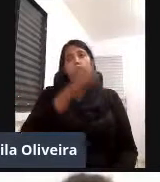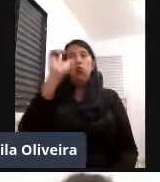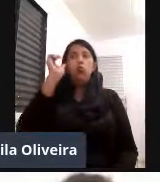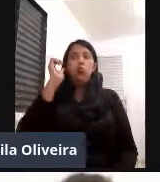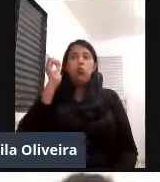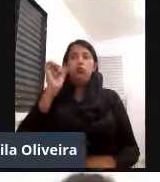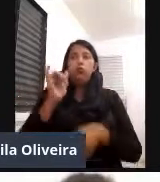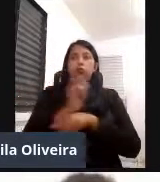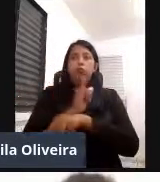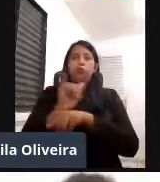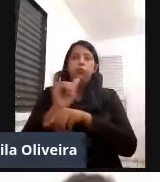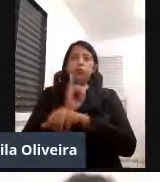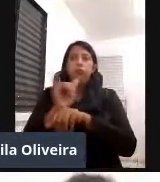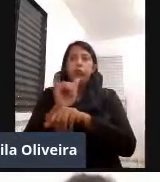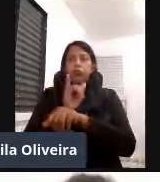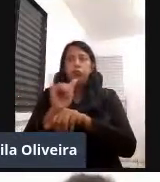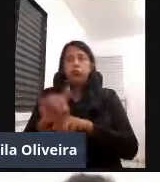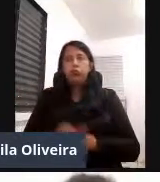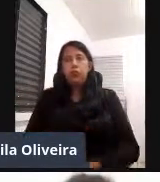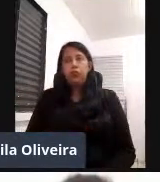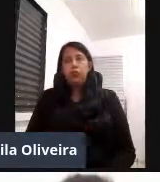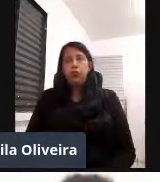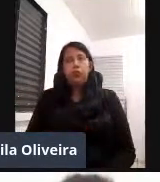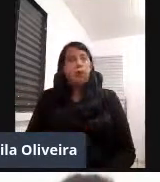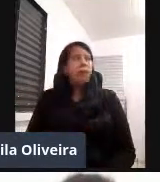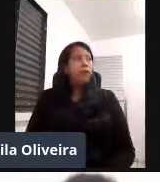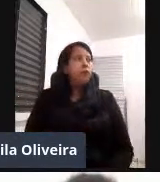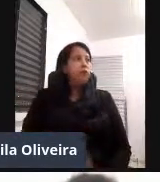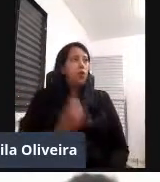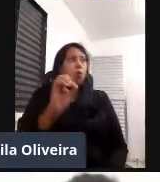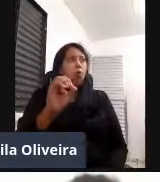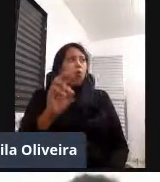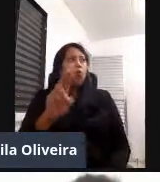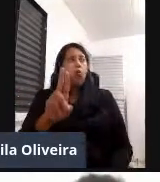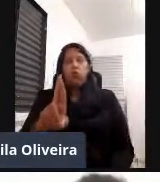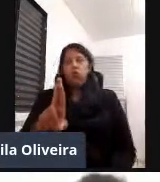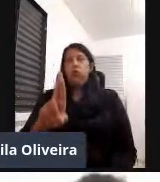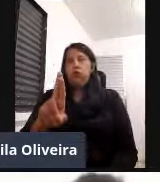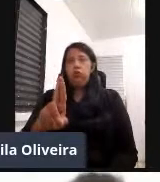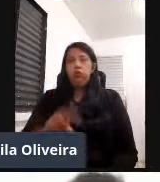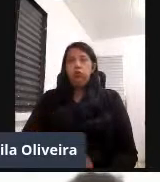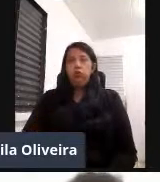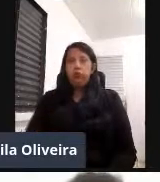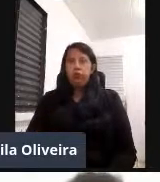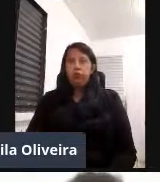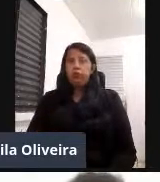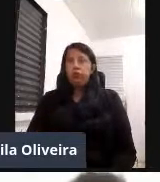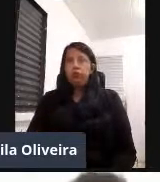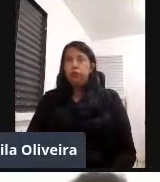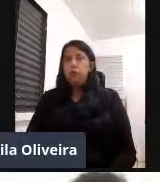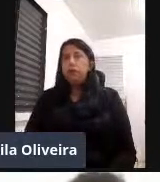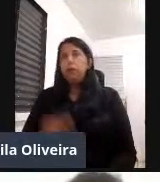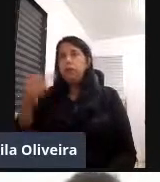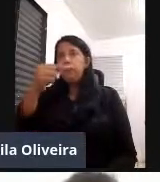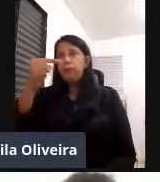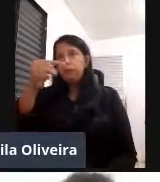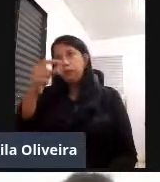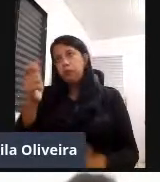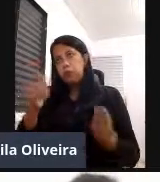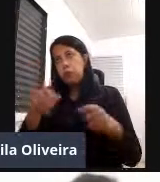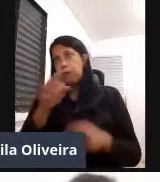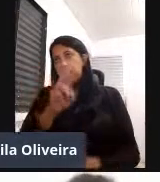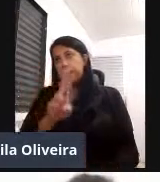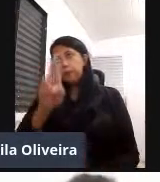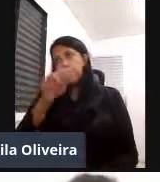o outro operador booleano, que é o OR. O OR é o... Ele se escreve dessa